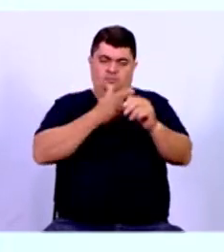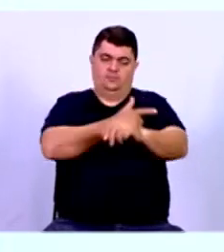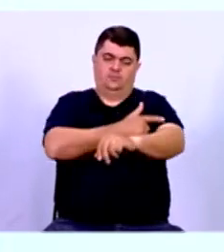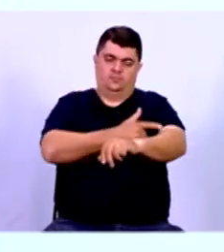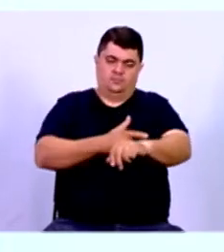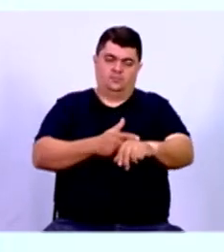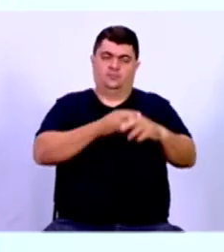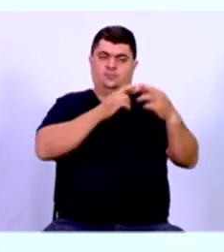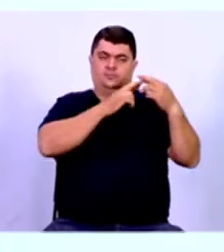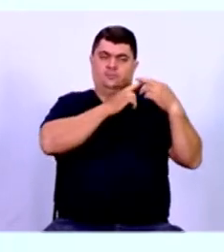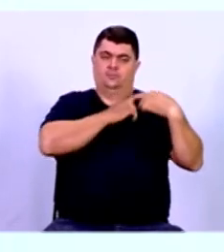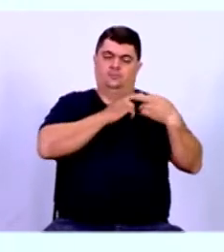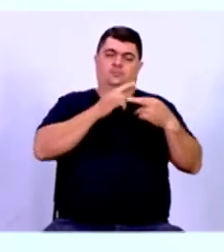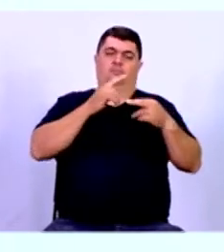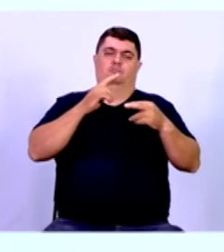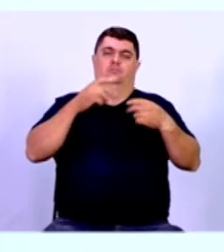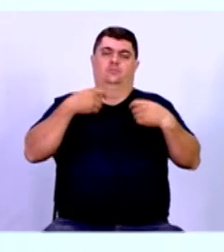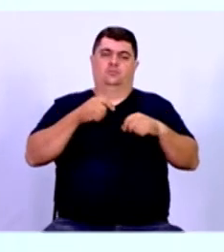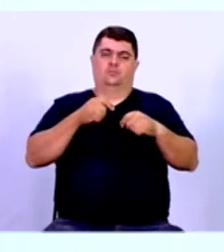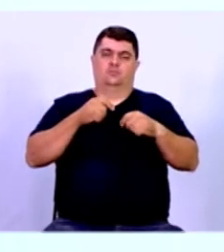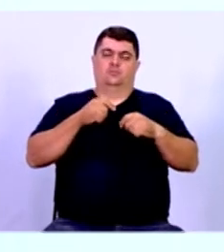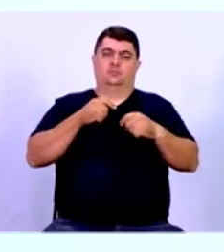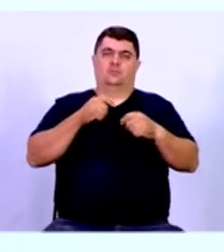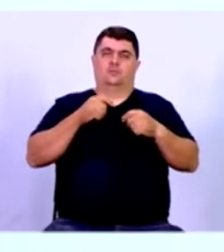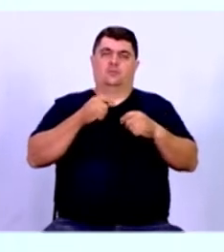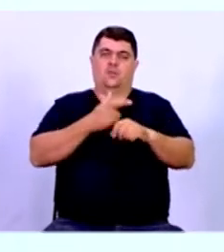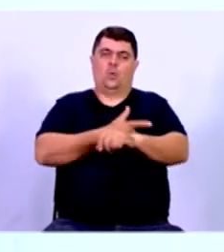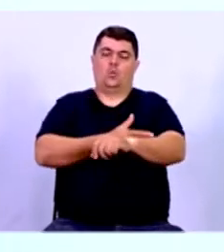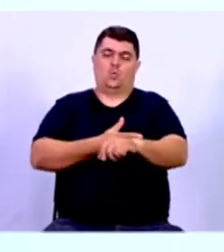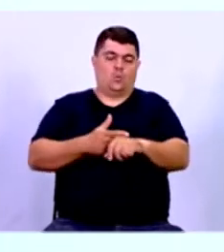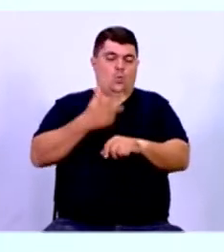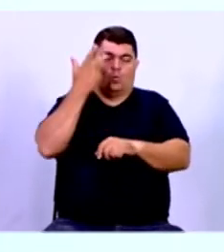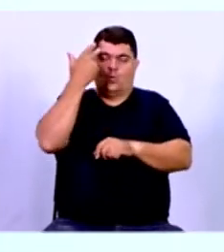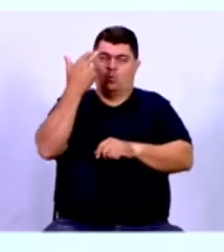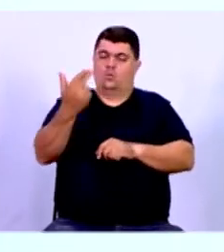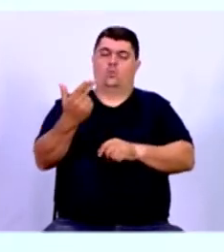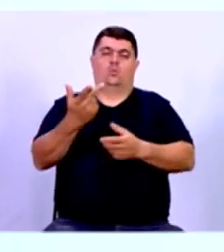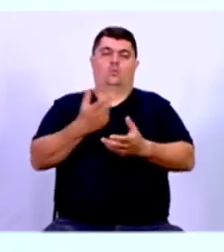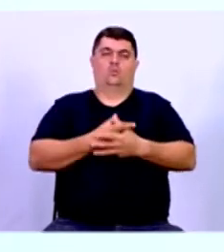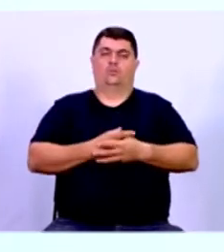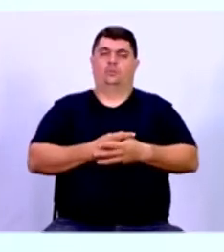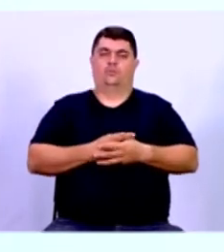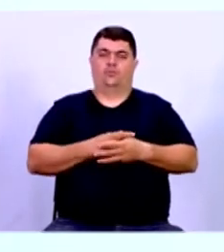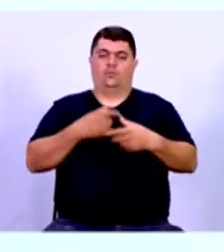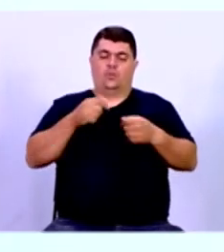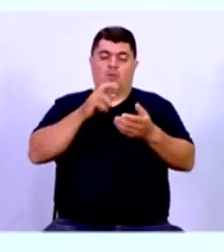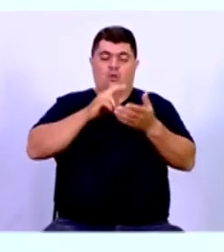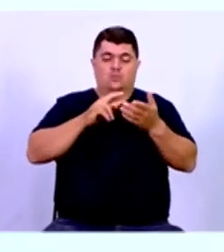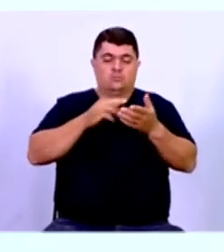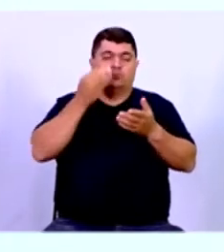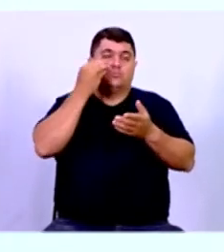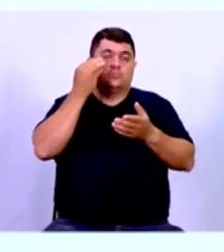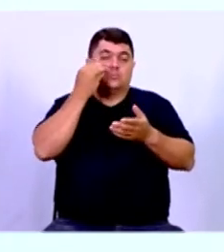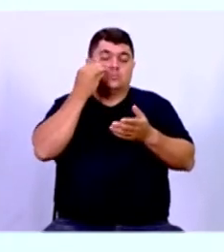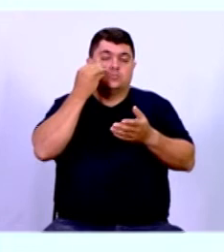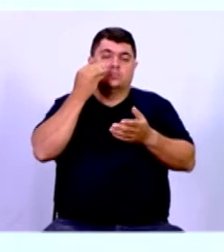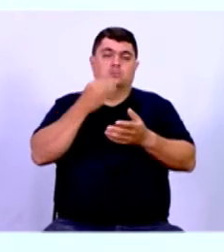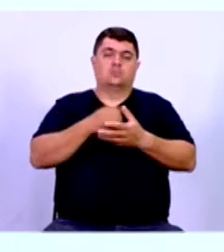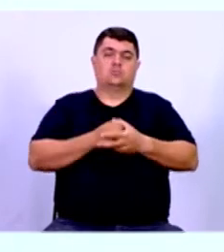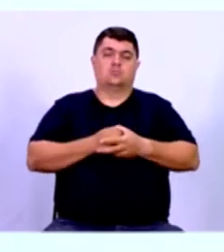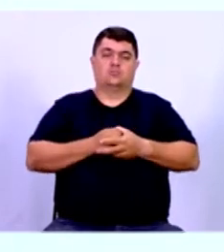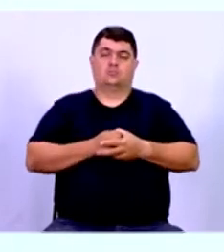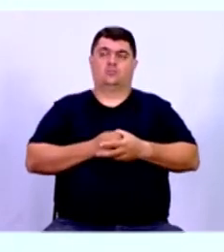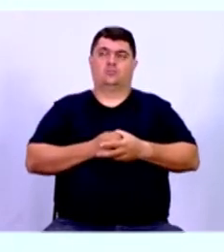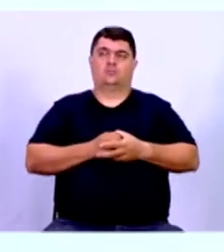com presteza, você deve ser cordial. Então, além dos requisitos, devem ser observados